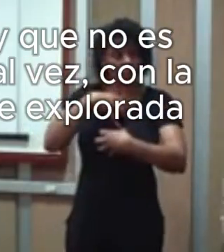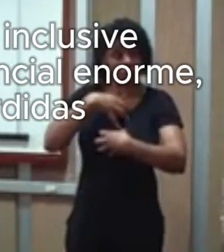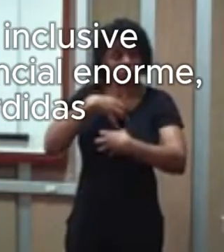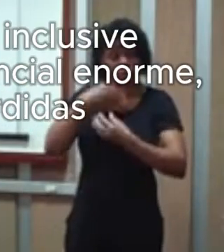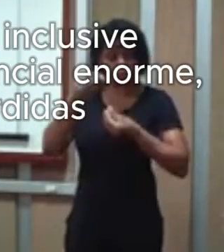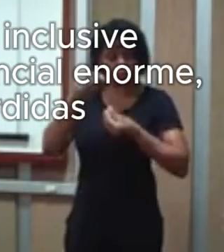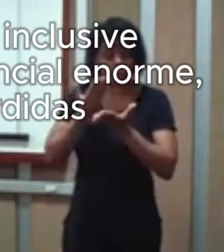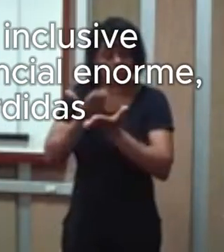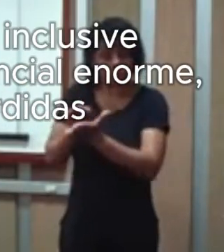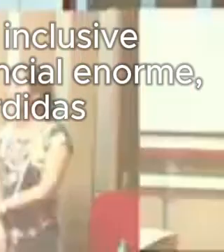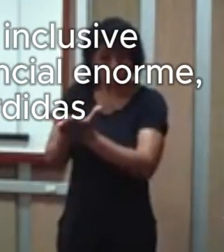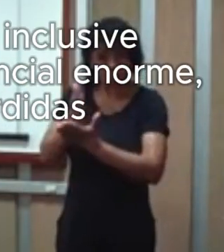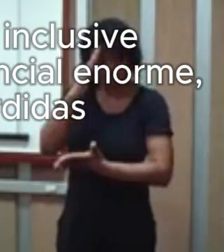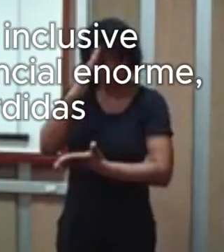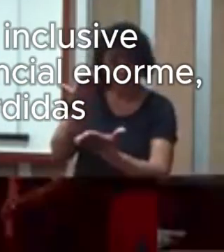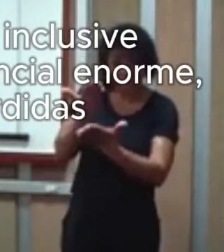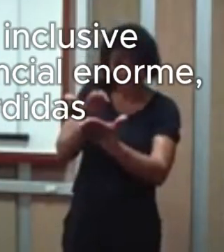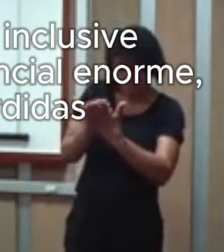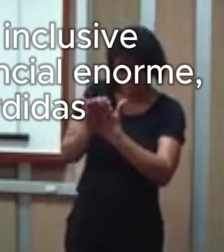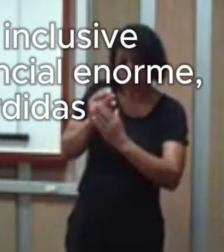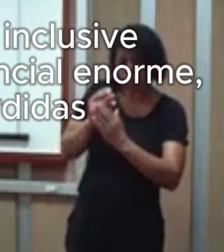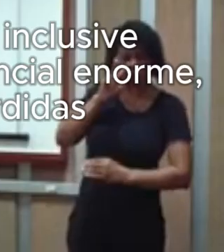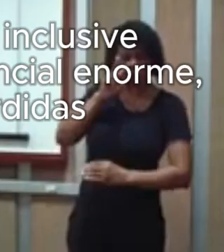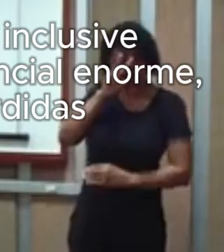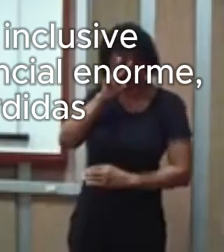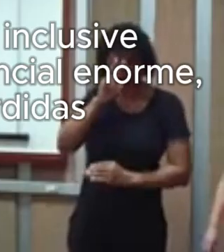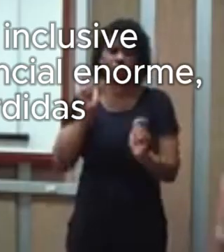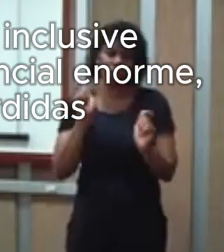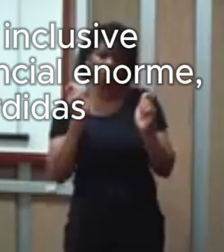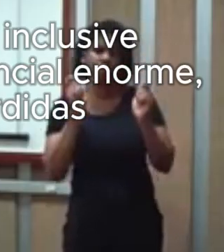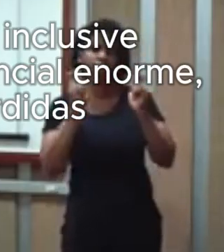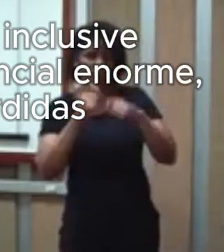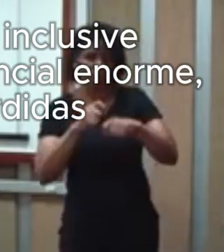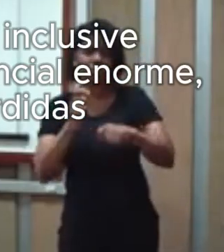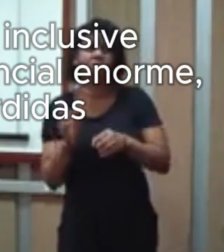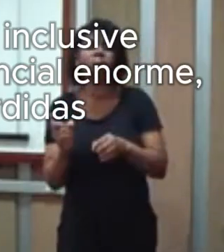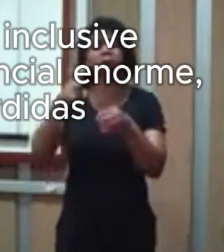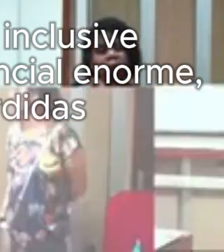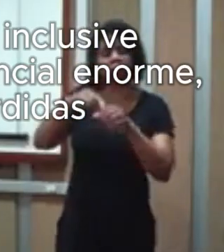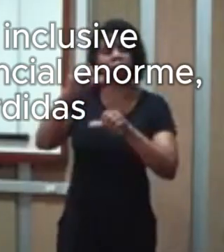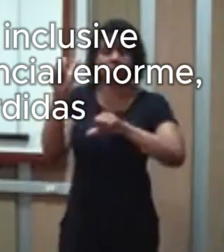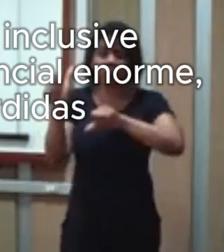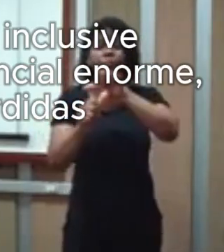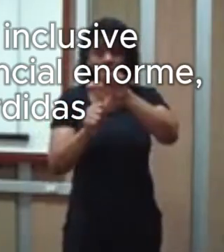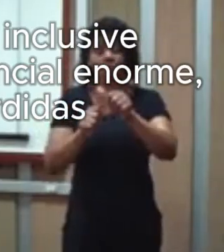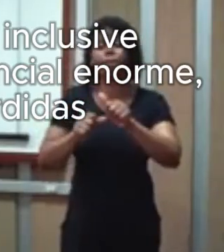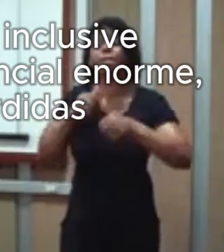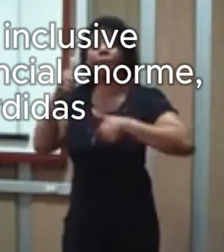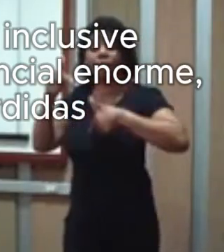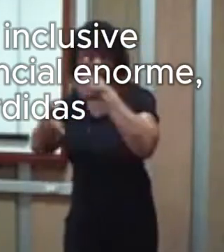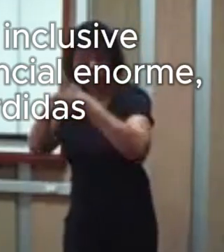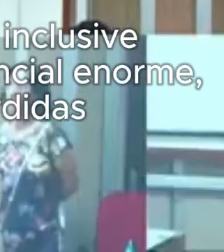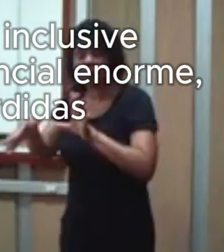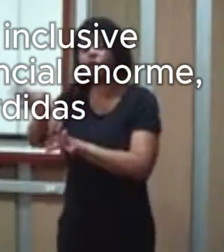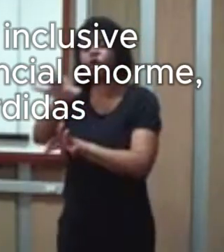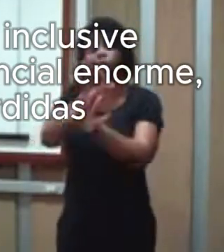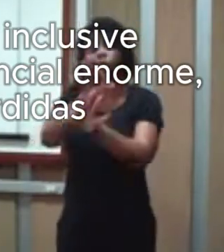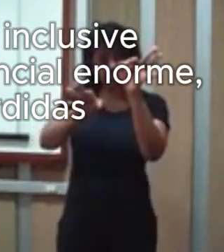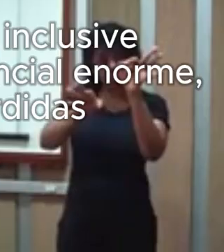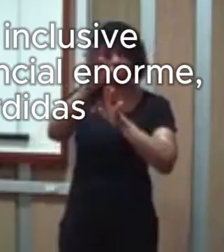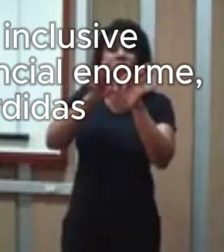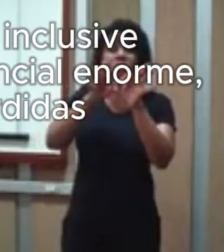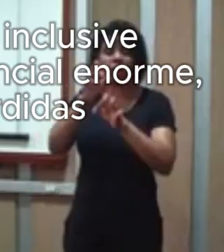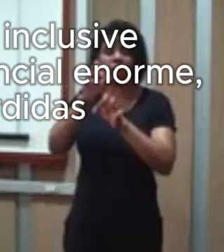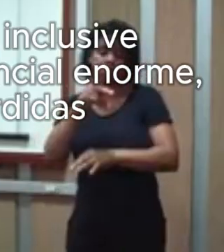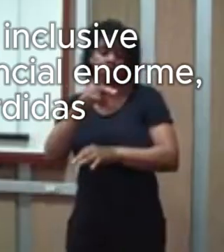explorado. Eu acredito que tem um potencial grande de induzir regeneração. Inclusive, a gente trabalhou com célula mesenquimal de tecido